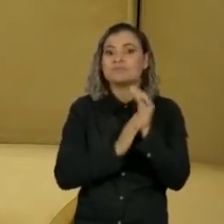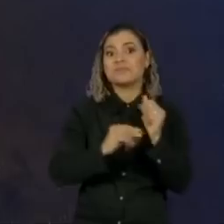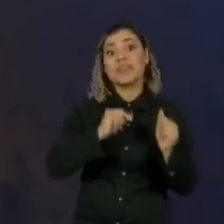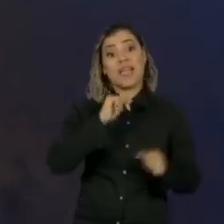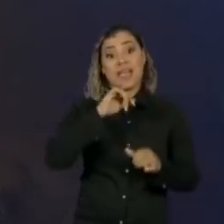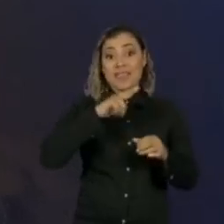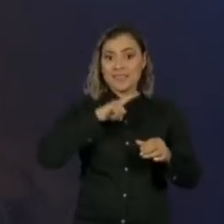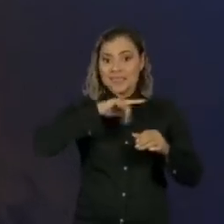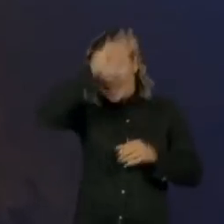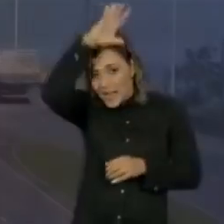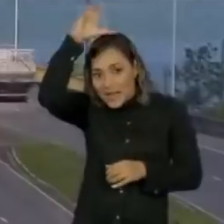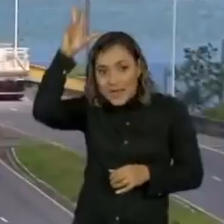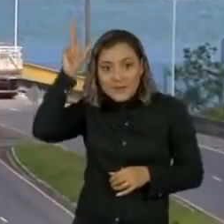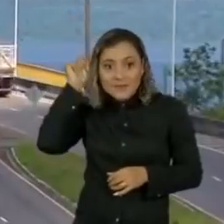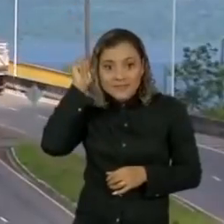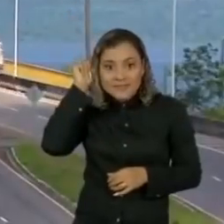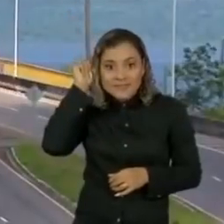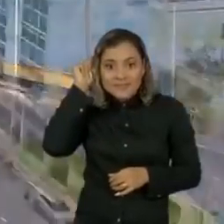Amazônia.